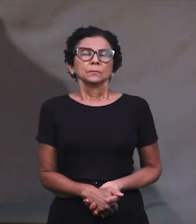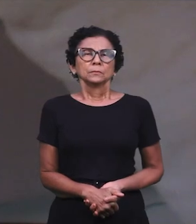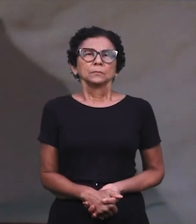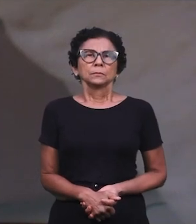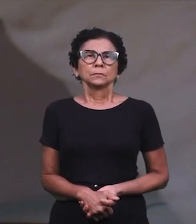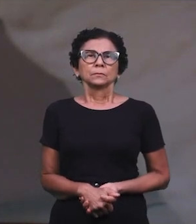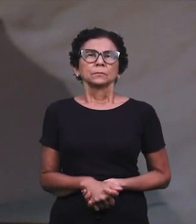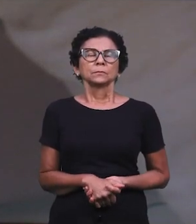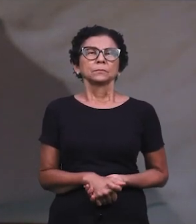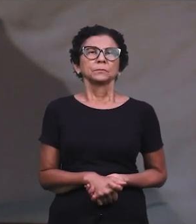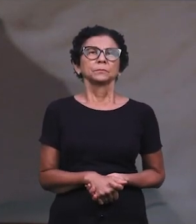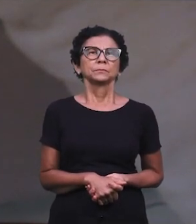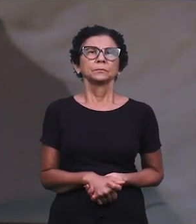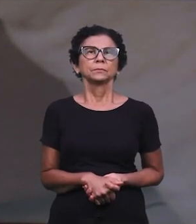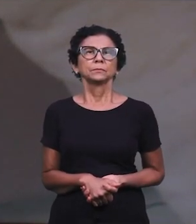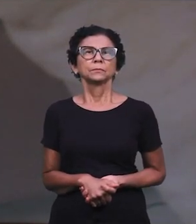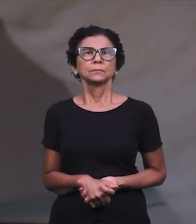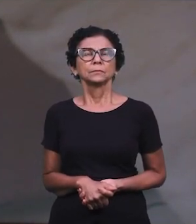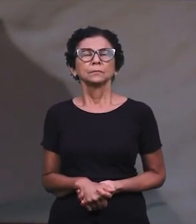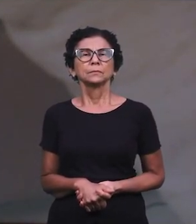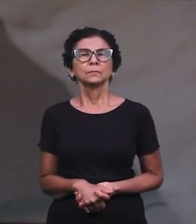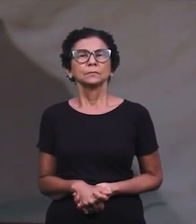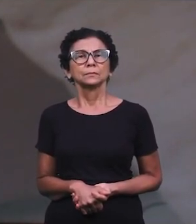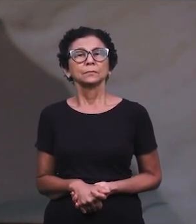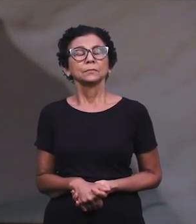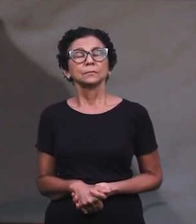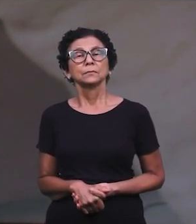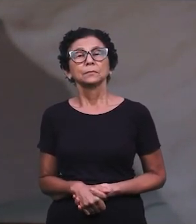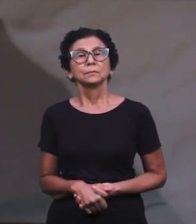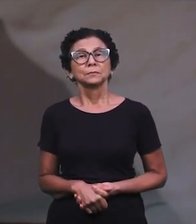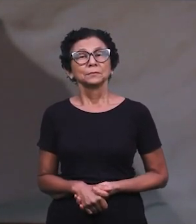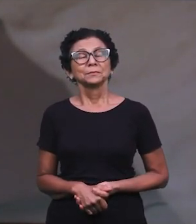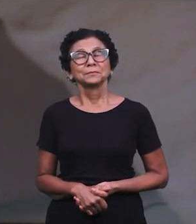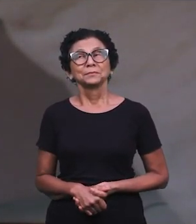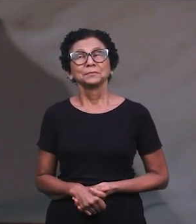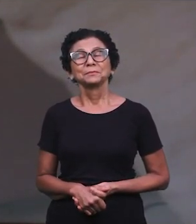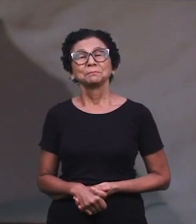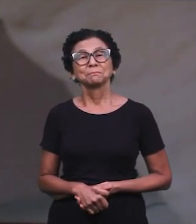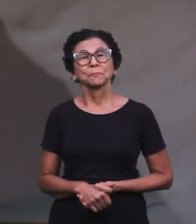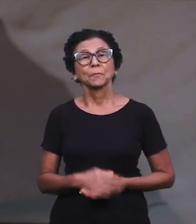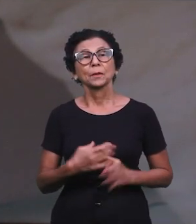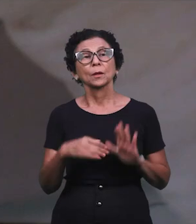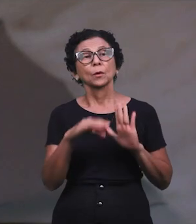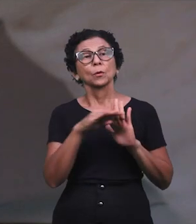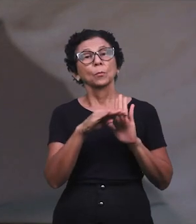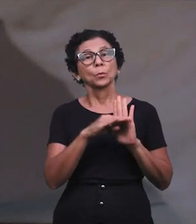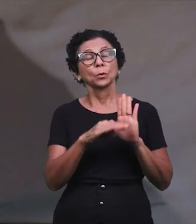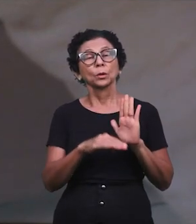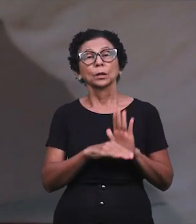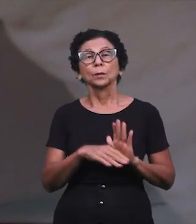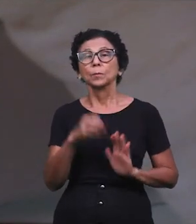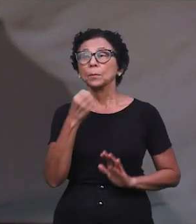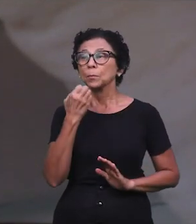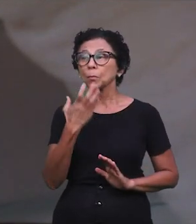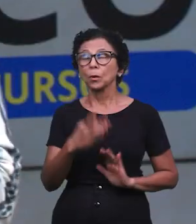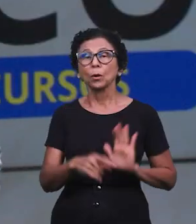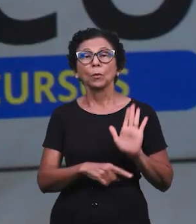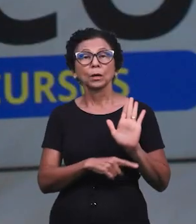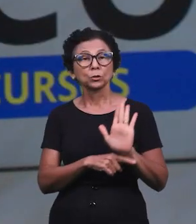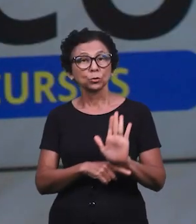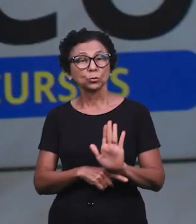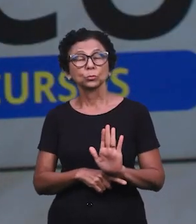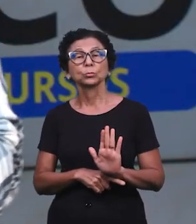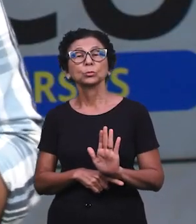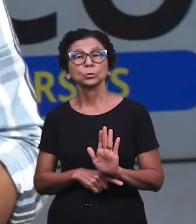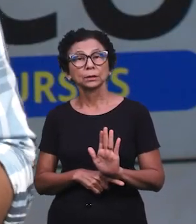Vamos lá, paz do Senhor, programa muito bom para ajudar muitos a conquistarem sua vaga no serviço público, tá certo? A gente fica